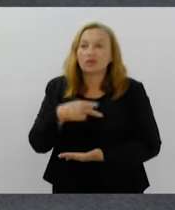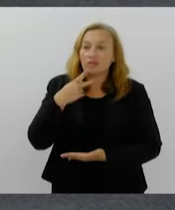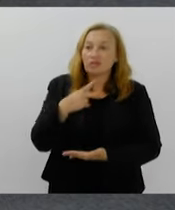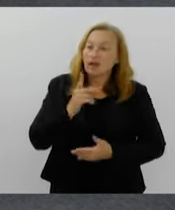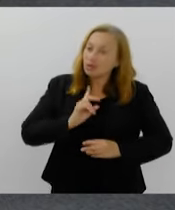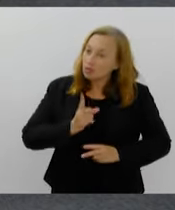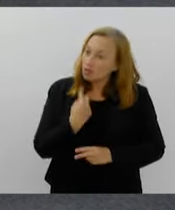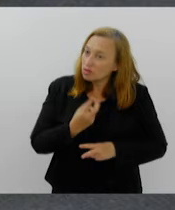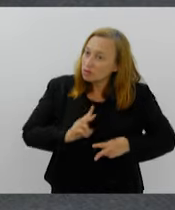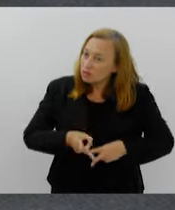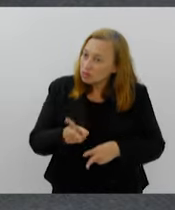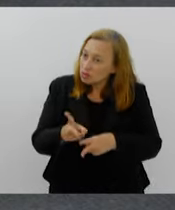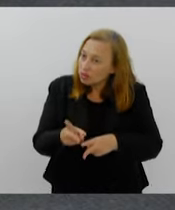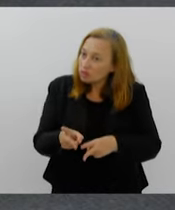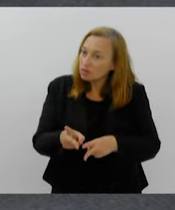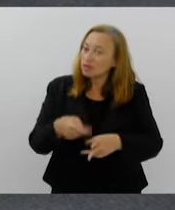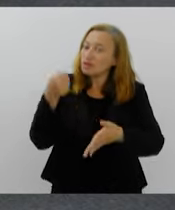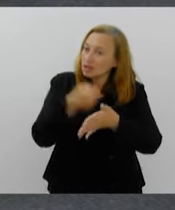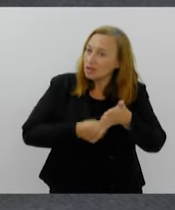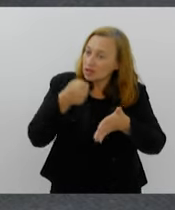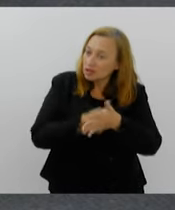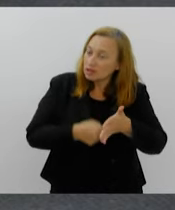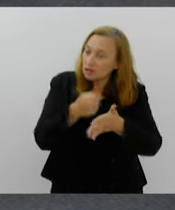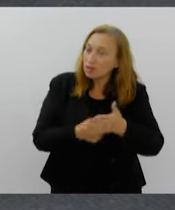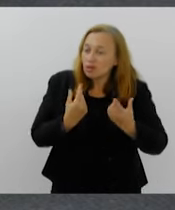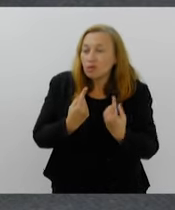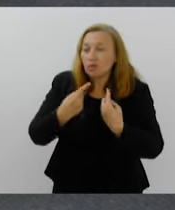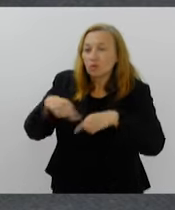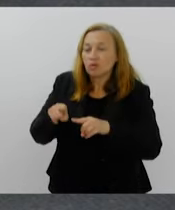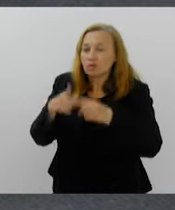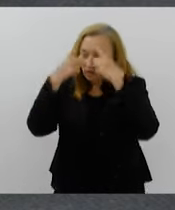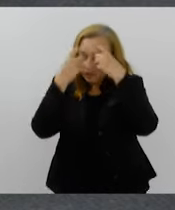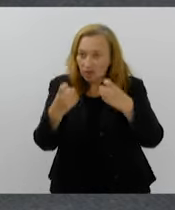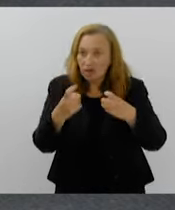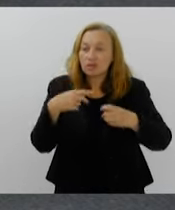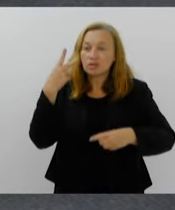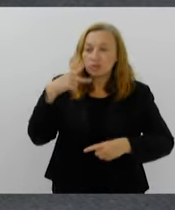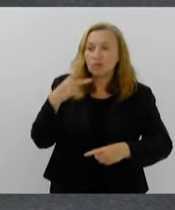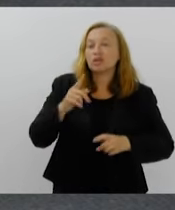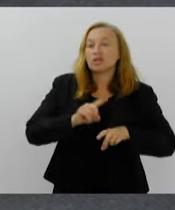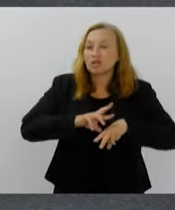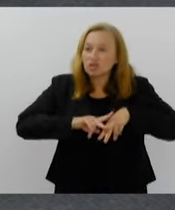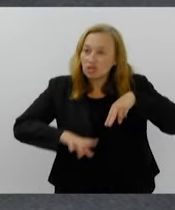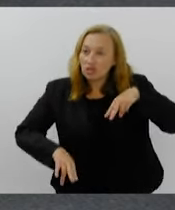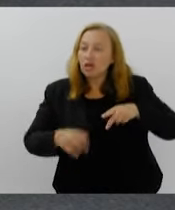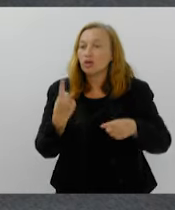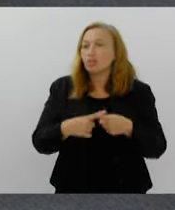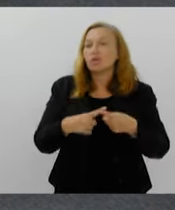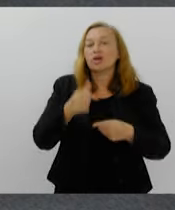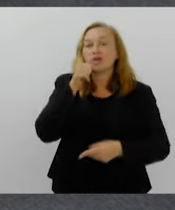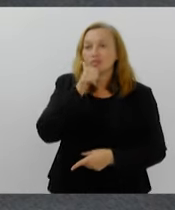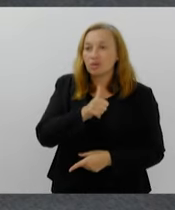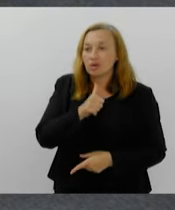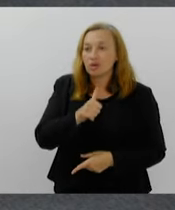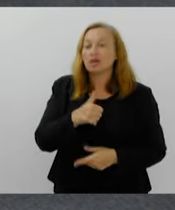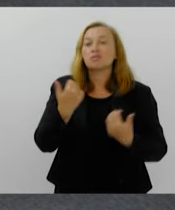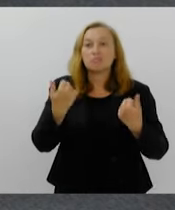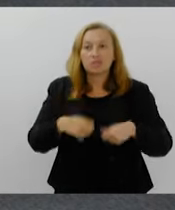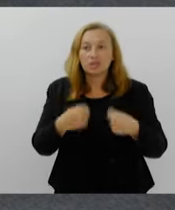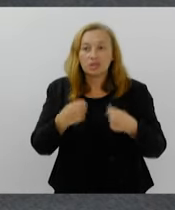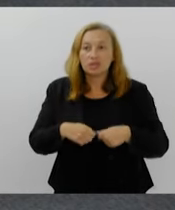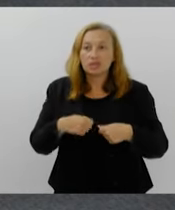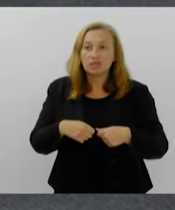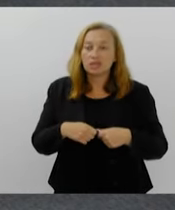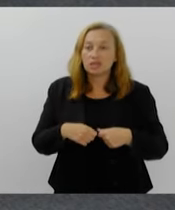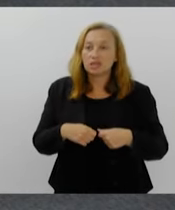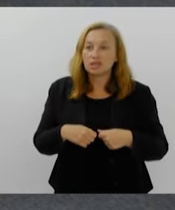vamos continuar nas trincheiras da luta e no Combate à violência política de gênero porque as mulheres elas precisam estar